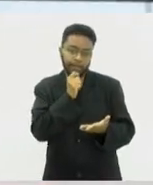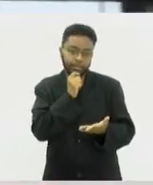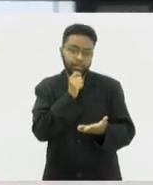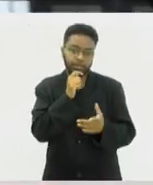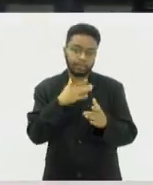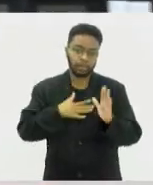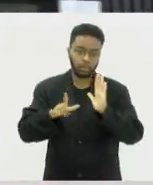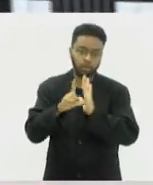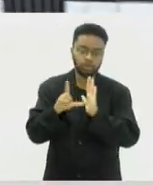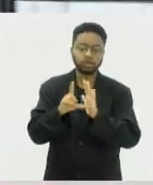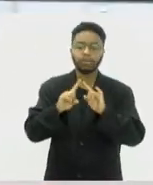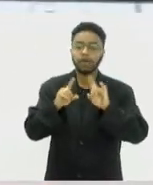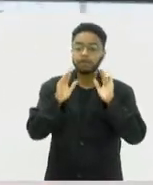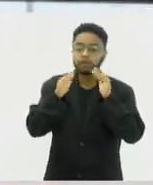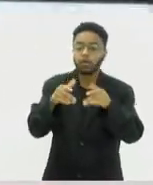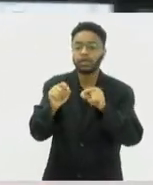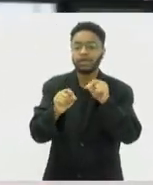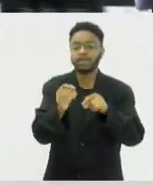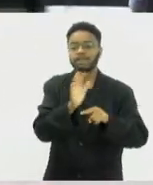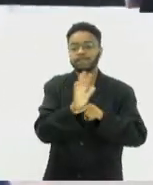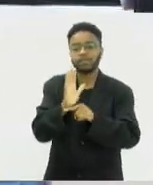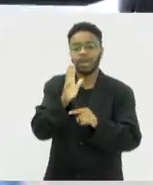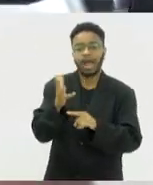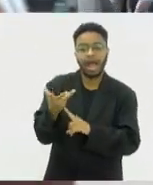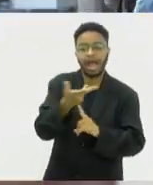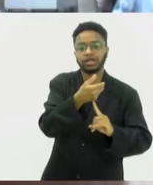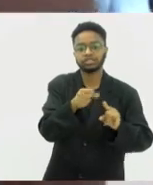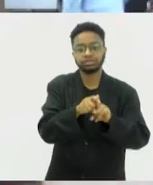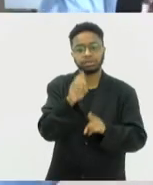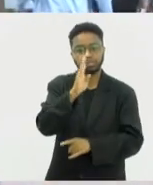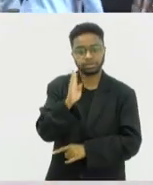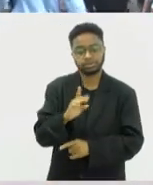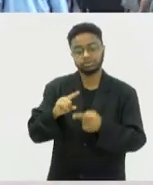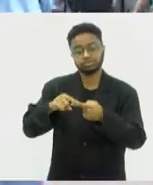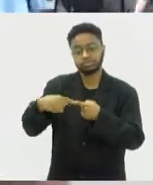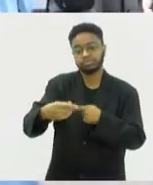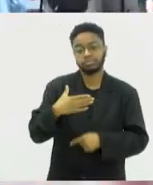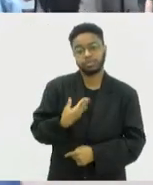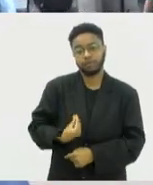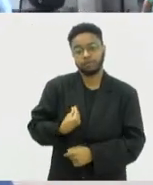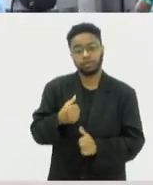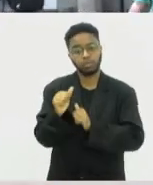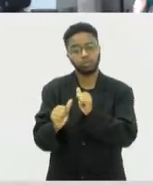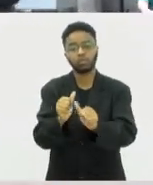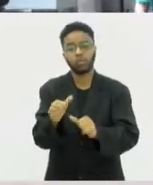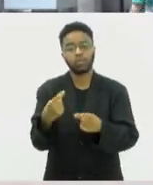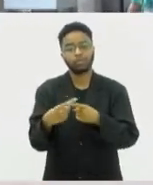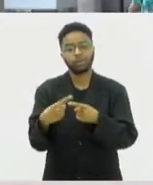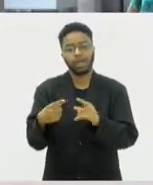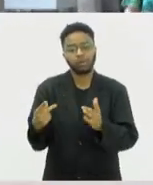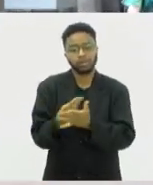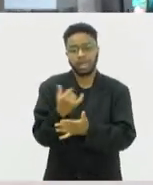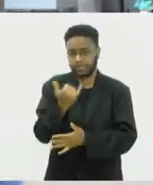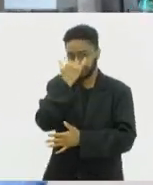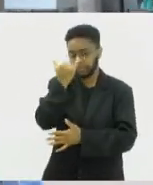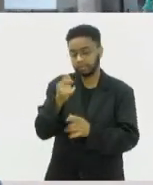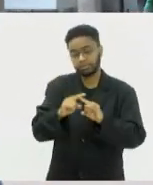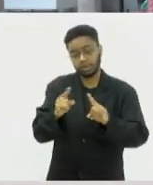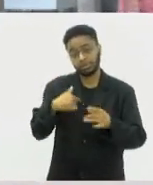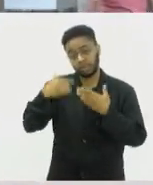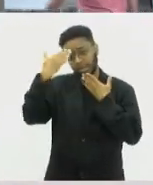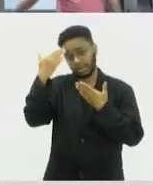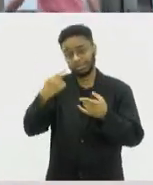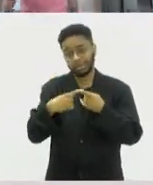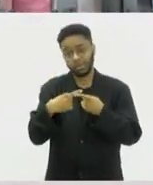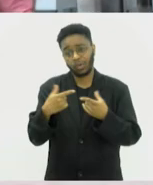depois, especializada em filmes de arte, em filme brasileiro. E a minha vida mudou a partir daí, uma coisa que totalmente inesperada. Mas eu até agradeço, que hoje em dia eu estou